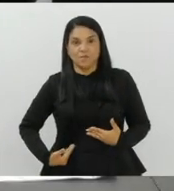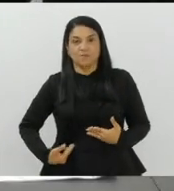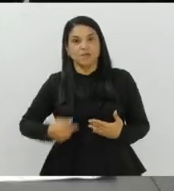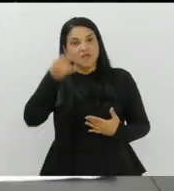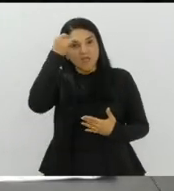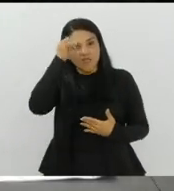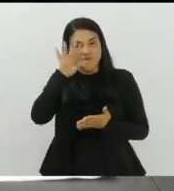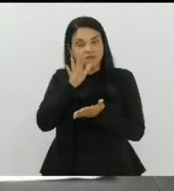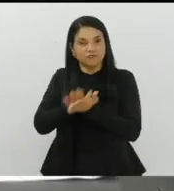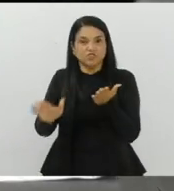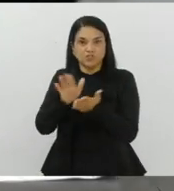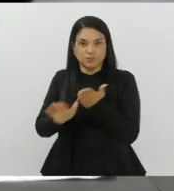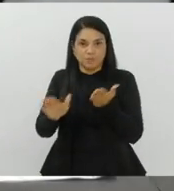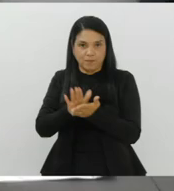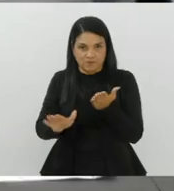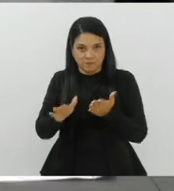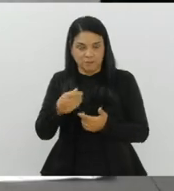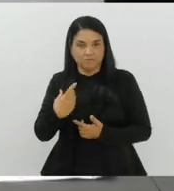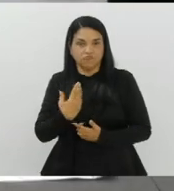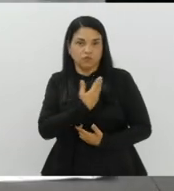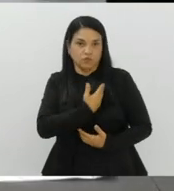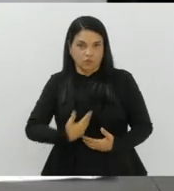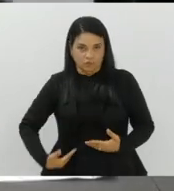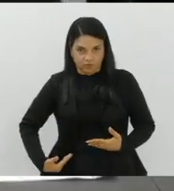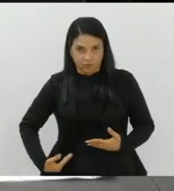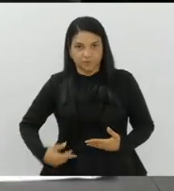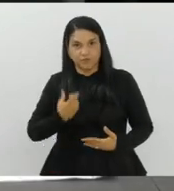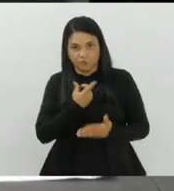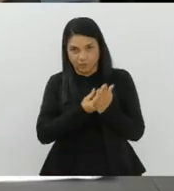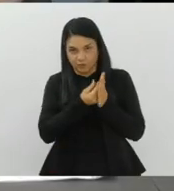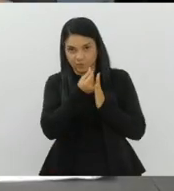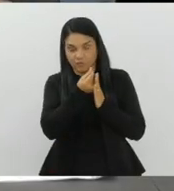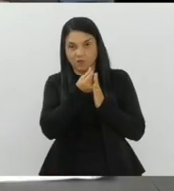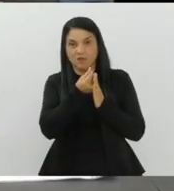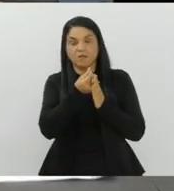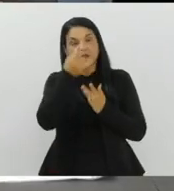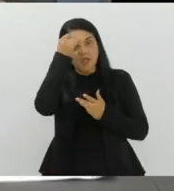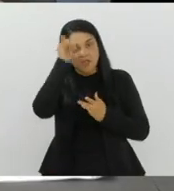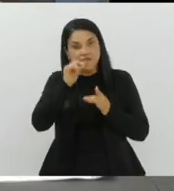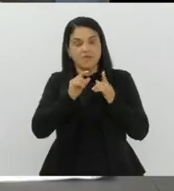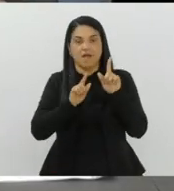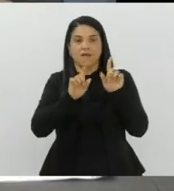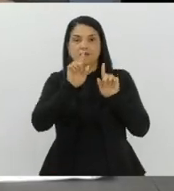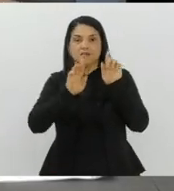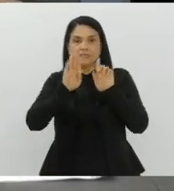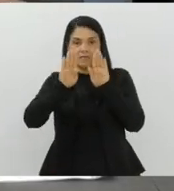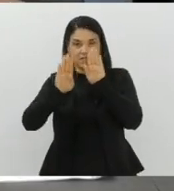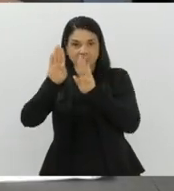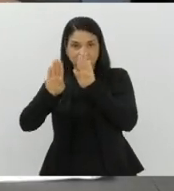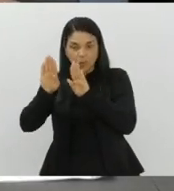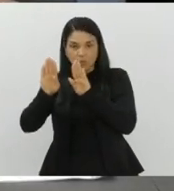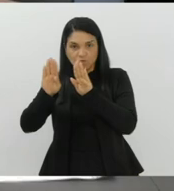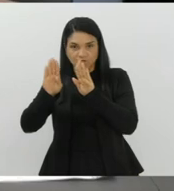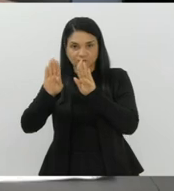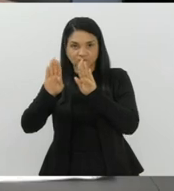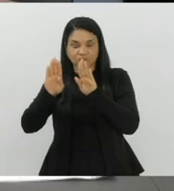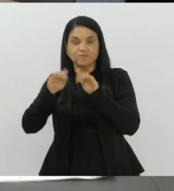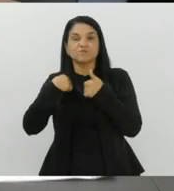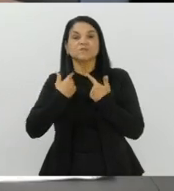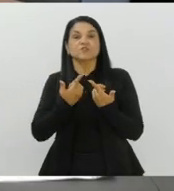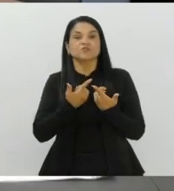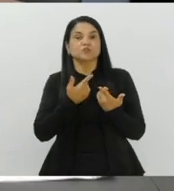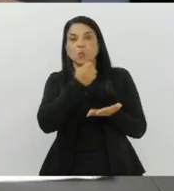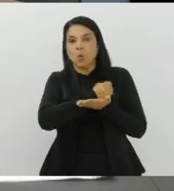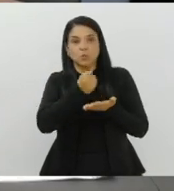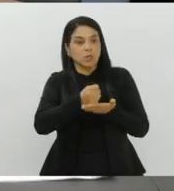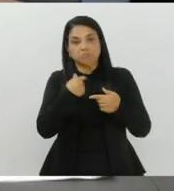público. Justamente para que não haja uma licitação para que haja uma licitação de um contrato que não é